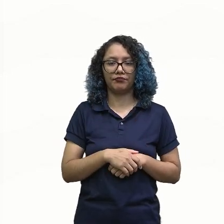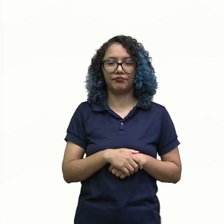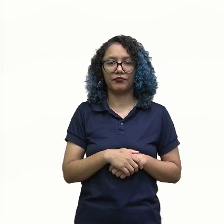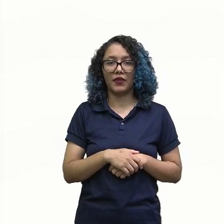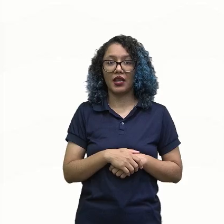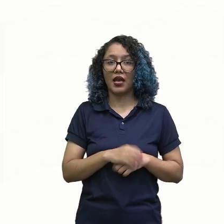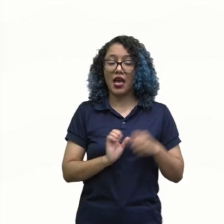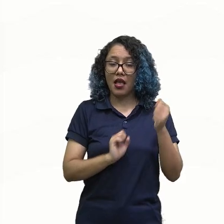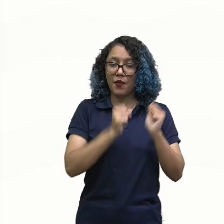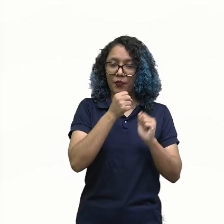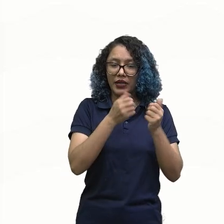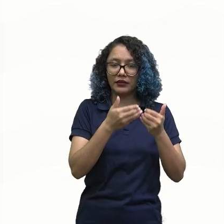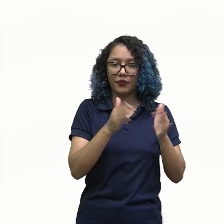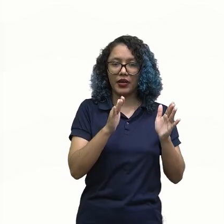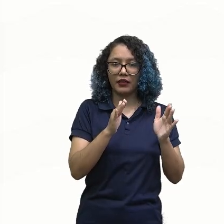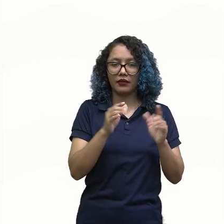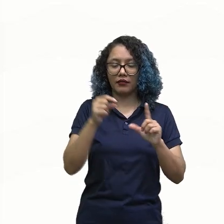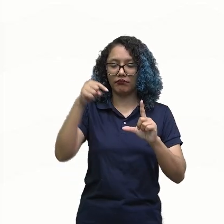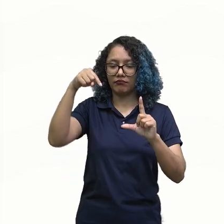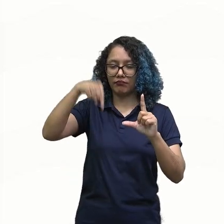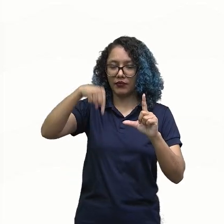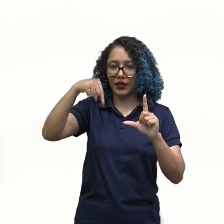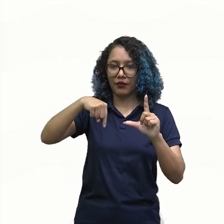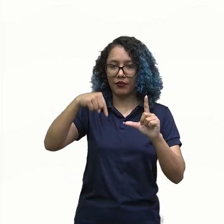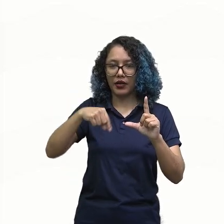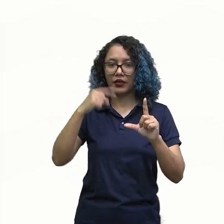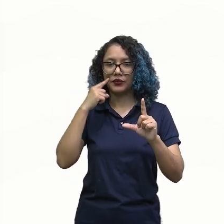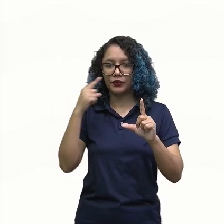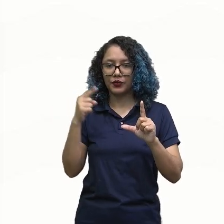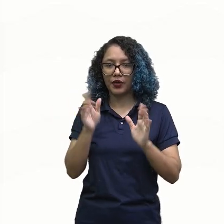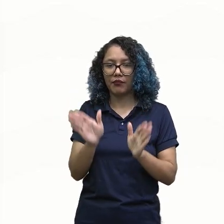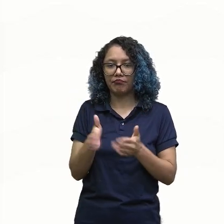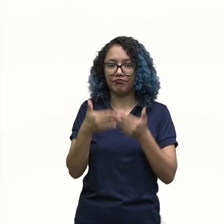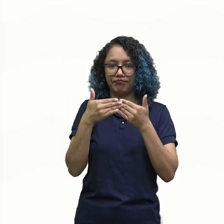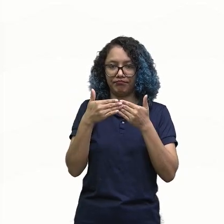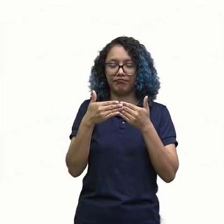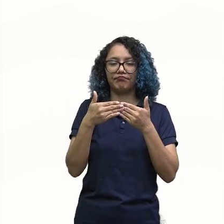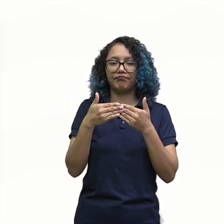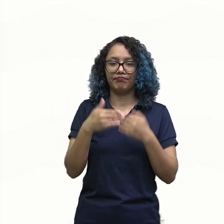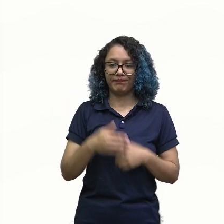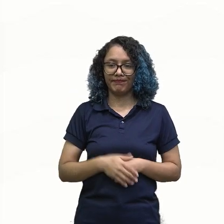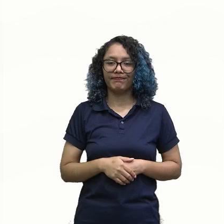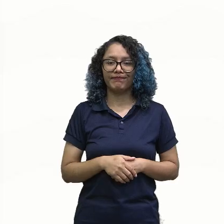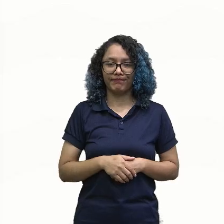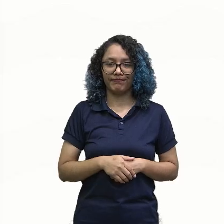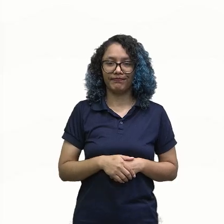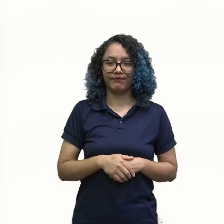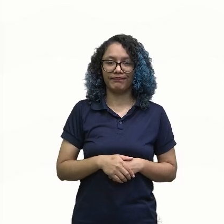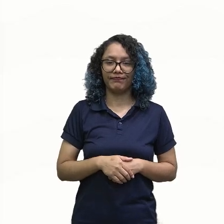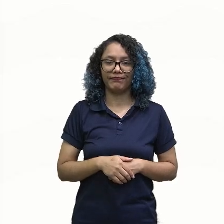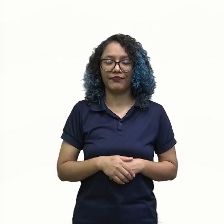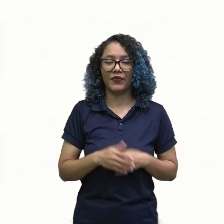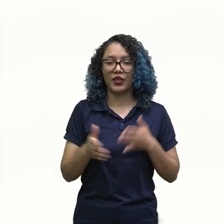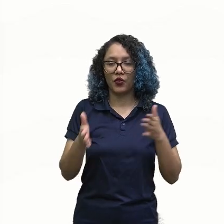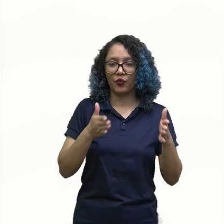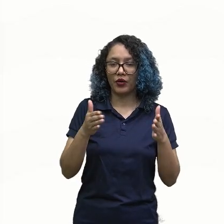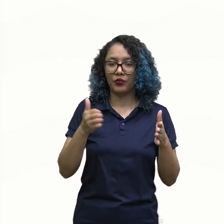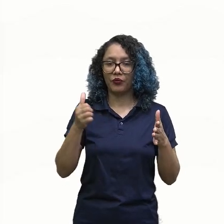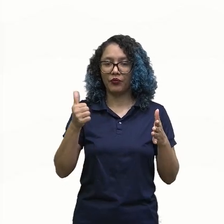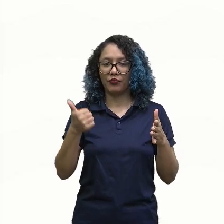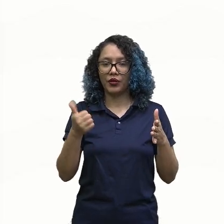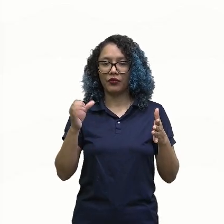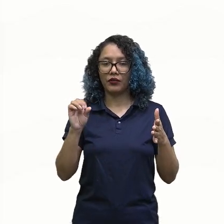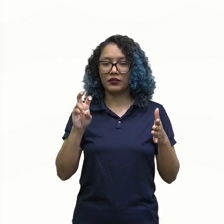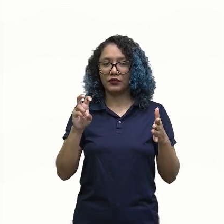inaugurados. Para baixo, eu tenho reatores fechados. Então, note que de